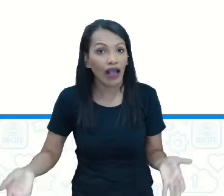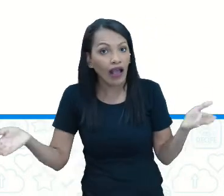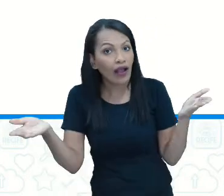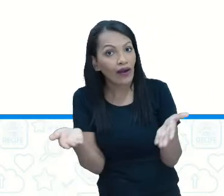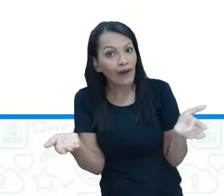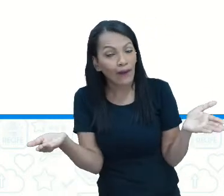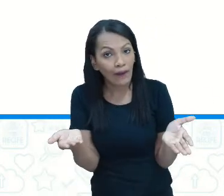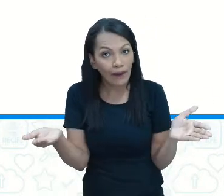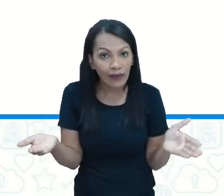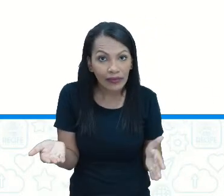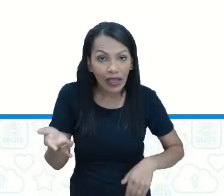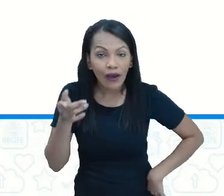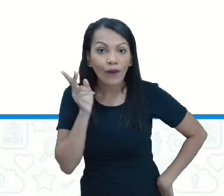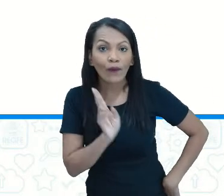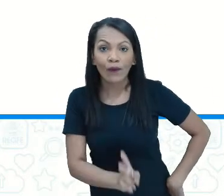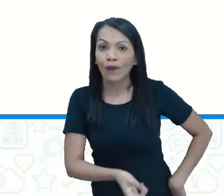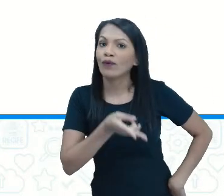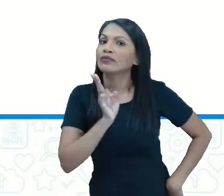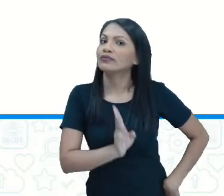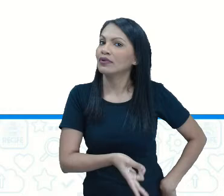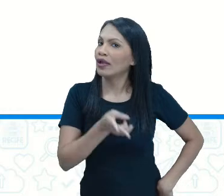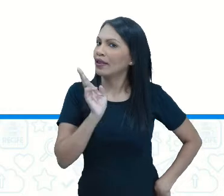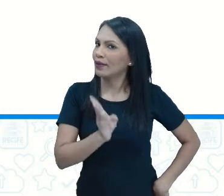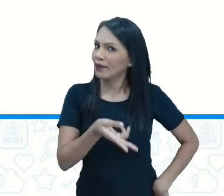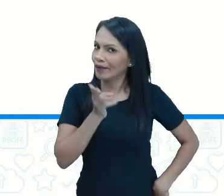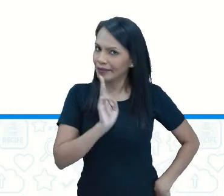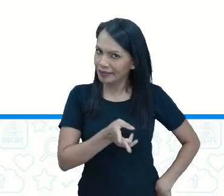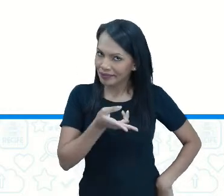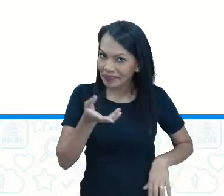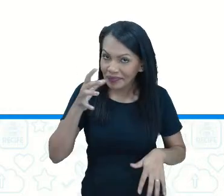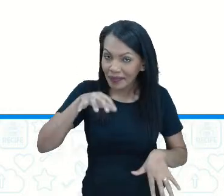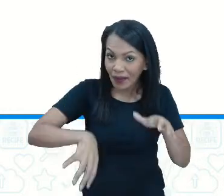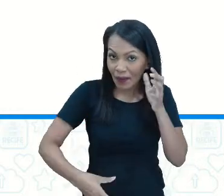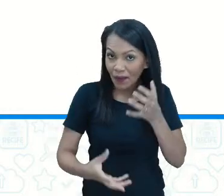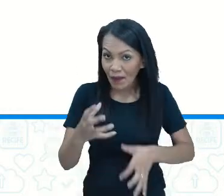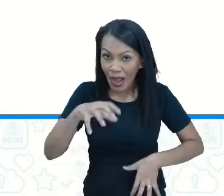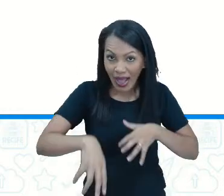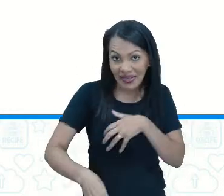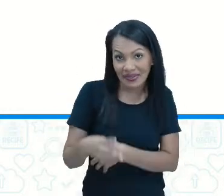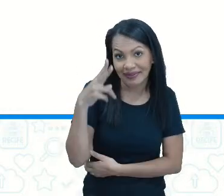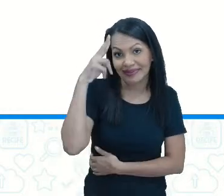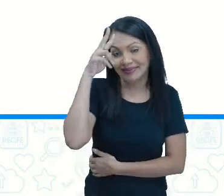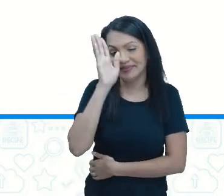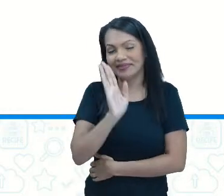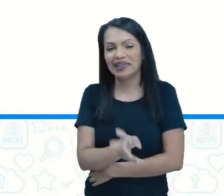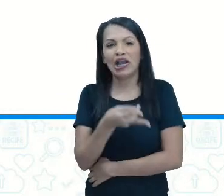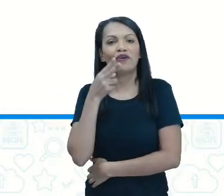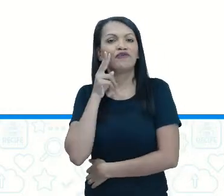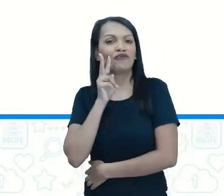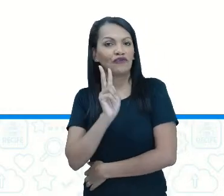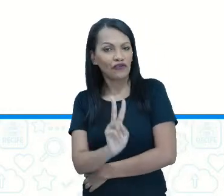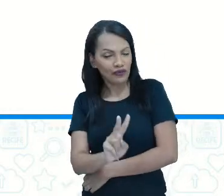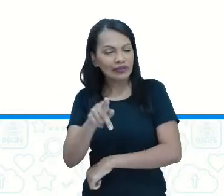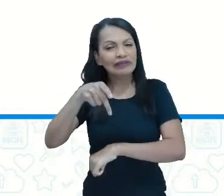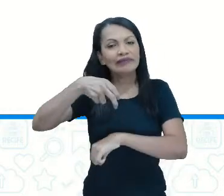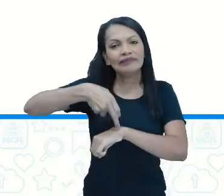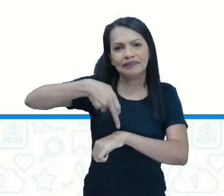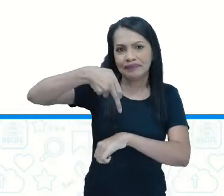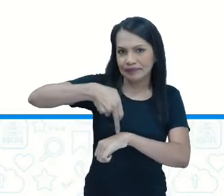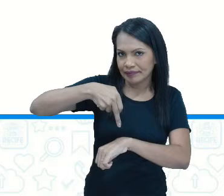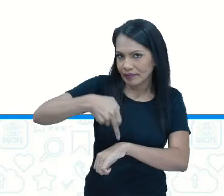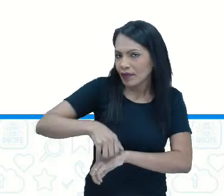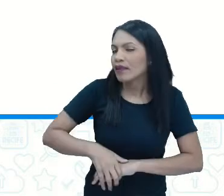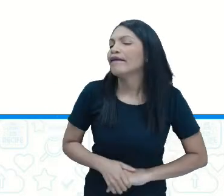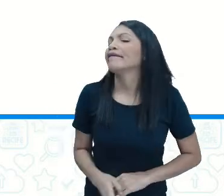Agora, para a gente continuar com essa história aí que vocês já viram do Saci, com as travessuras